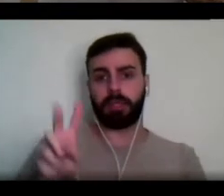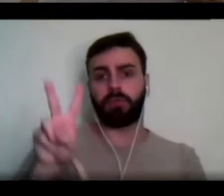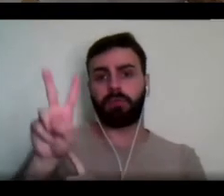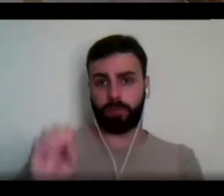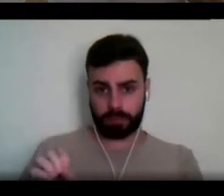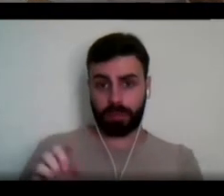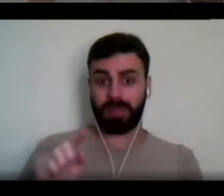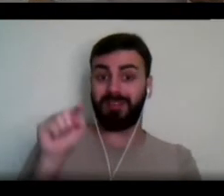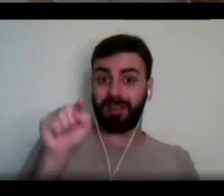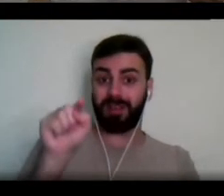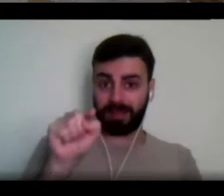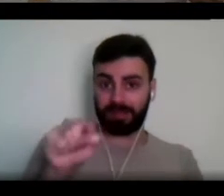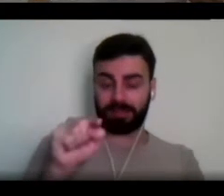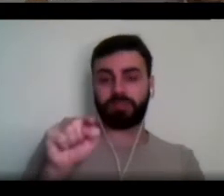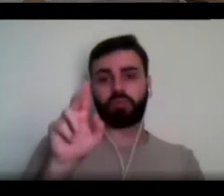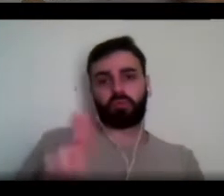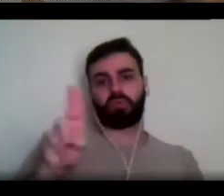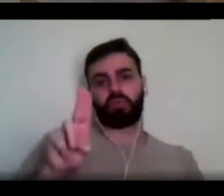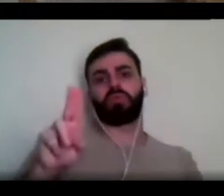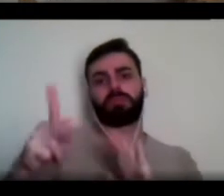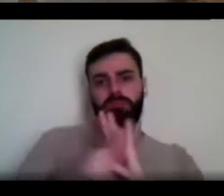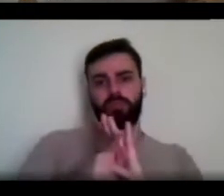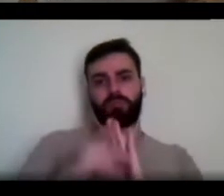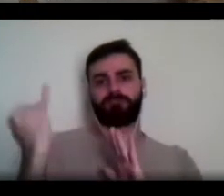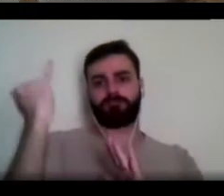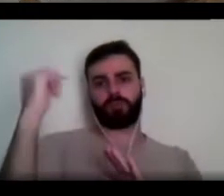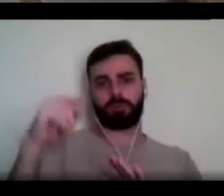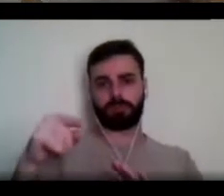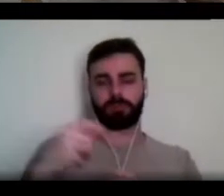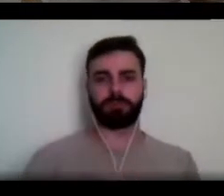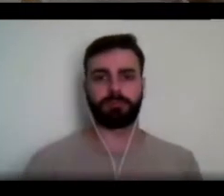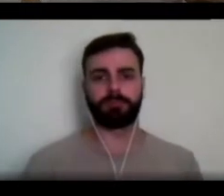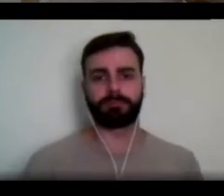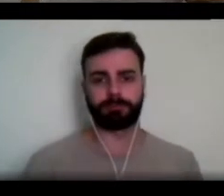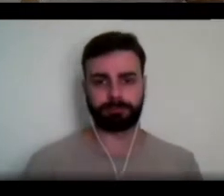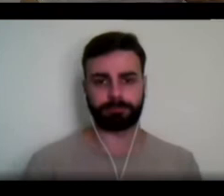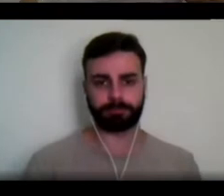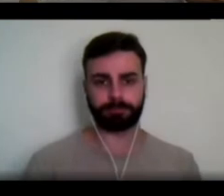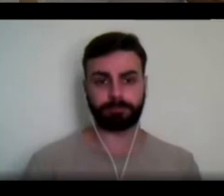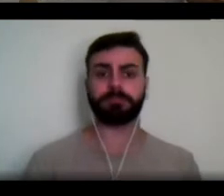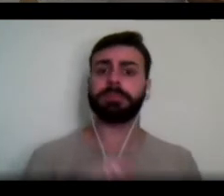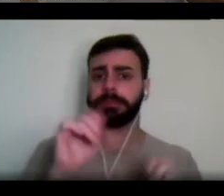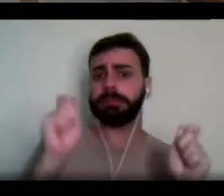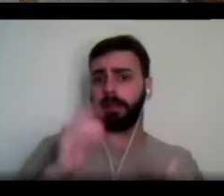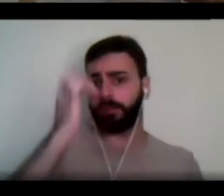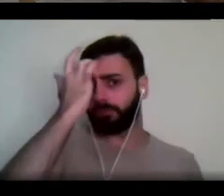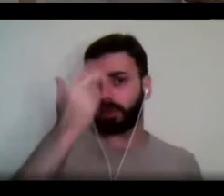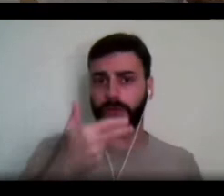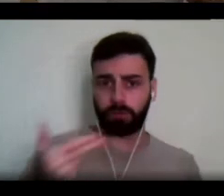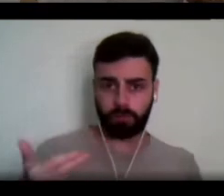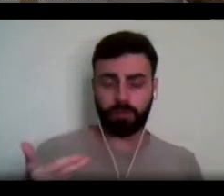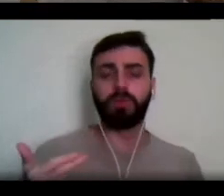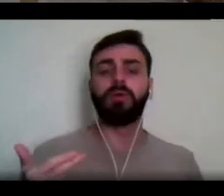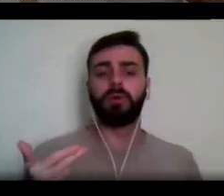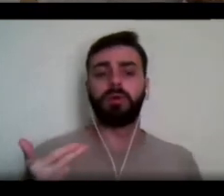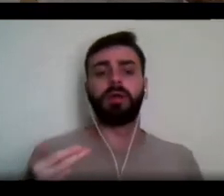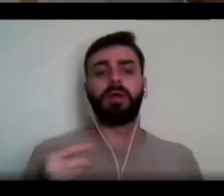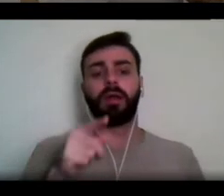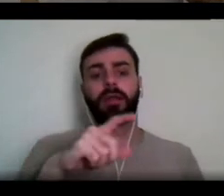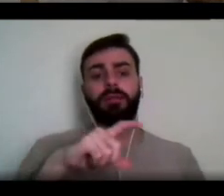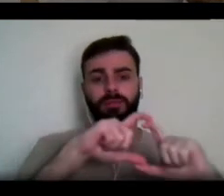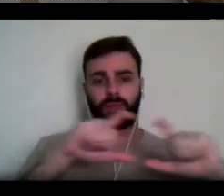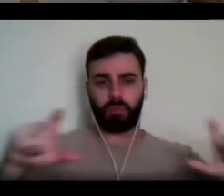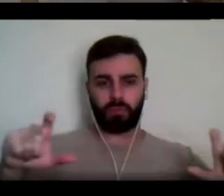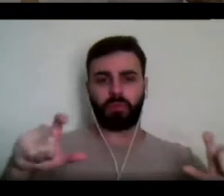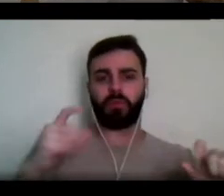que a gente usa para fazer as contas. E para ficar mais fácil, né, essa equação 4 aqui, ó, é